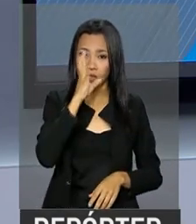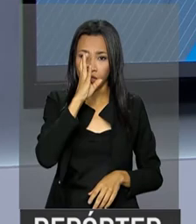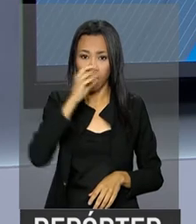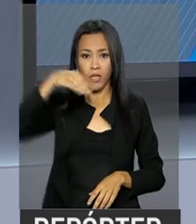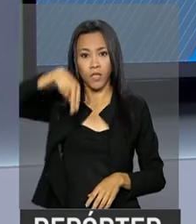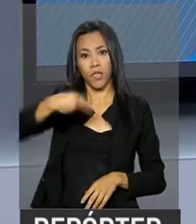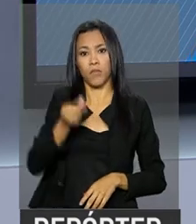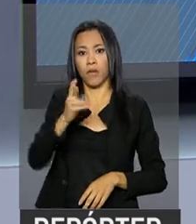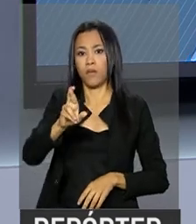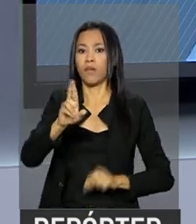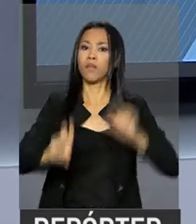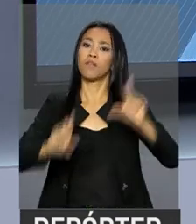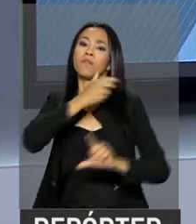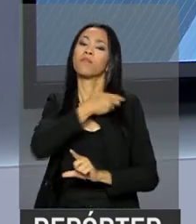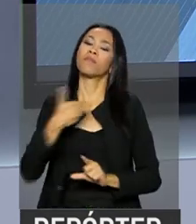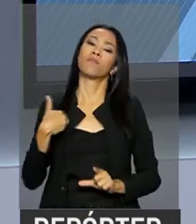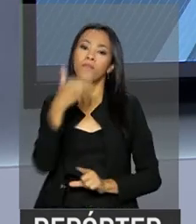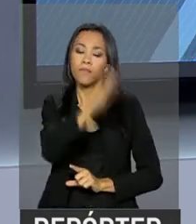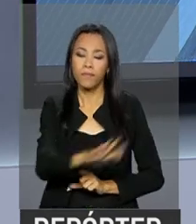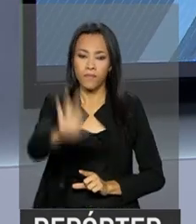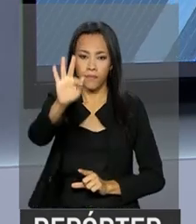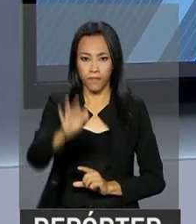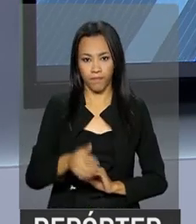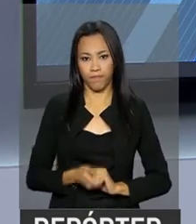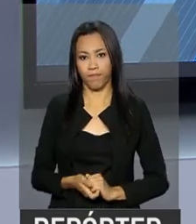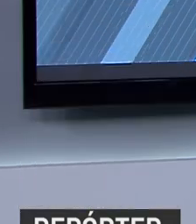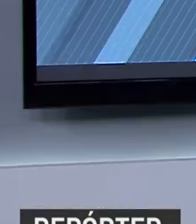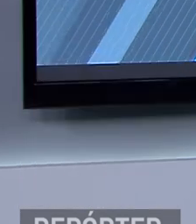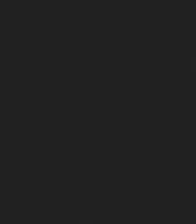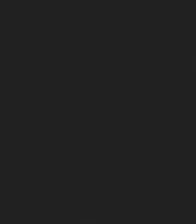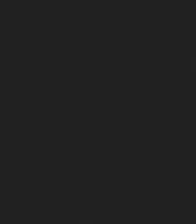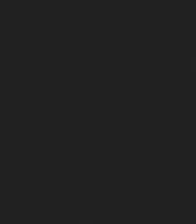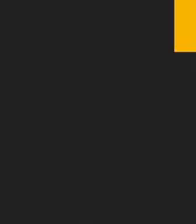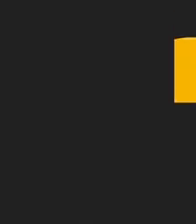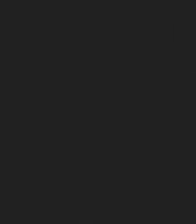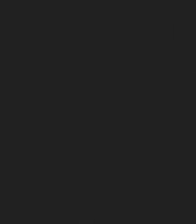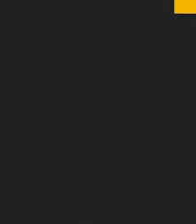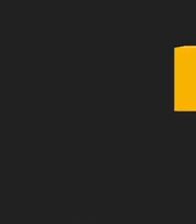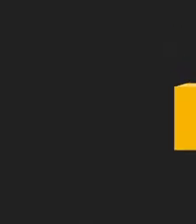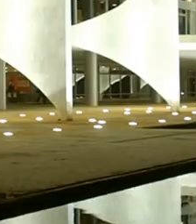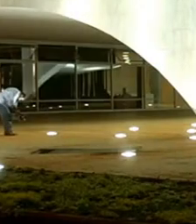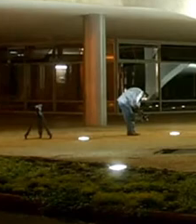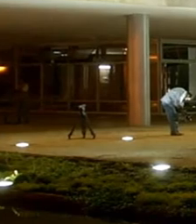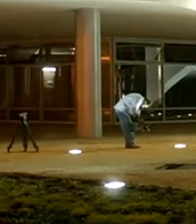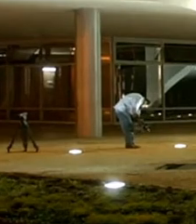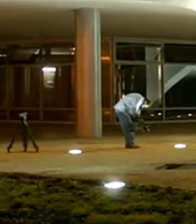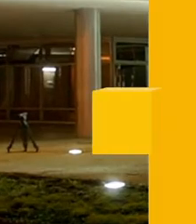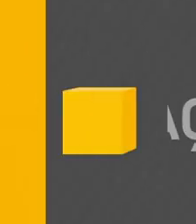gente aqui na NBR, a TV do Governo Federal.